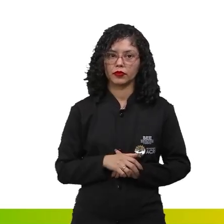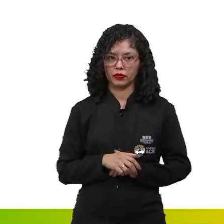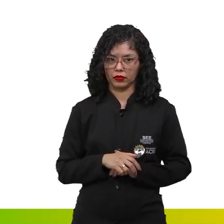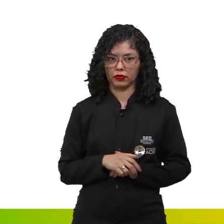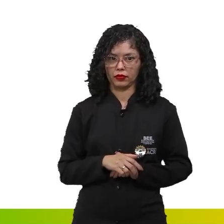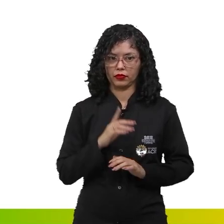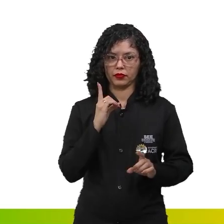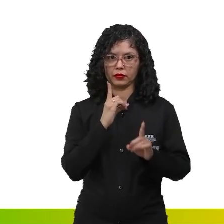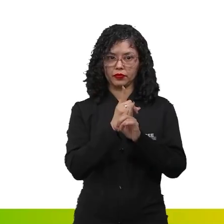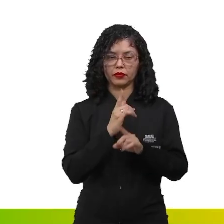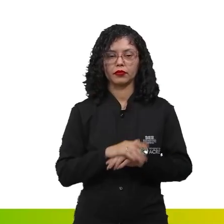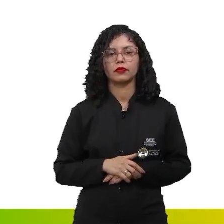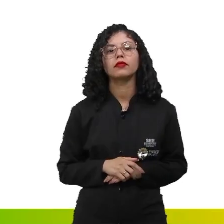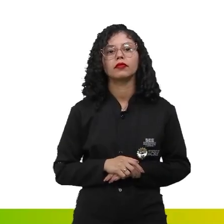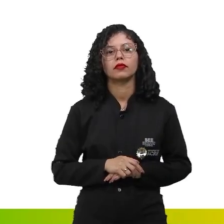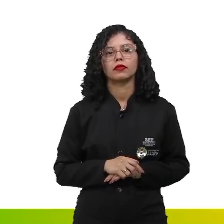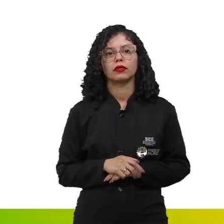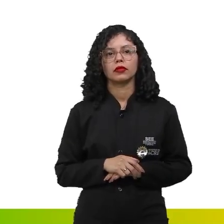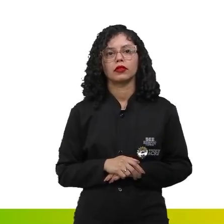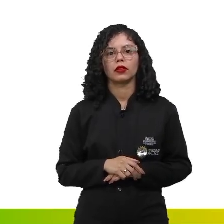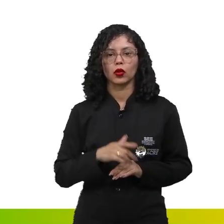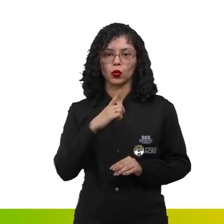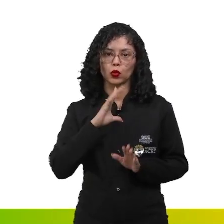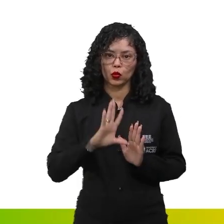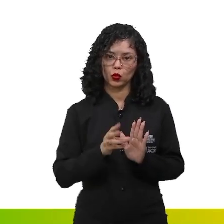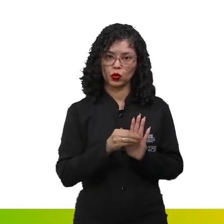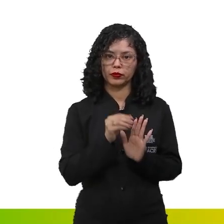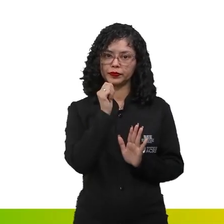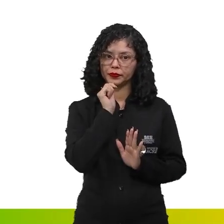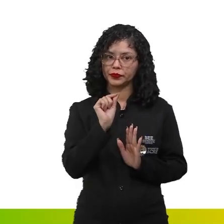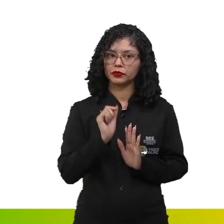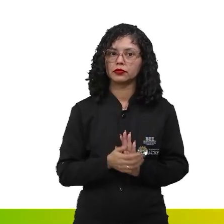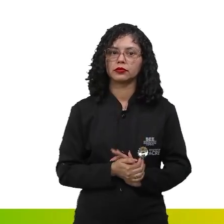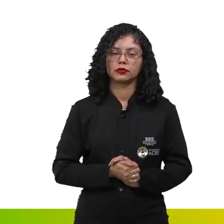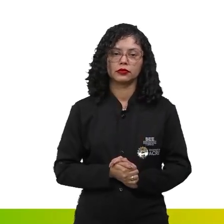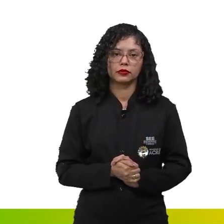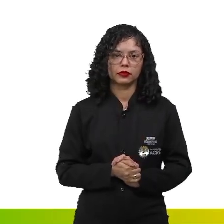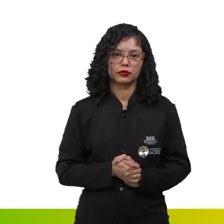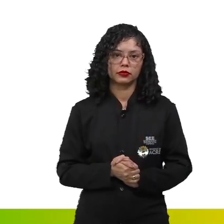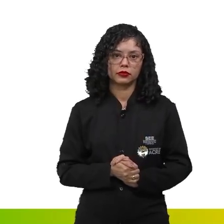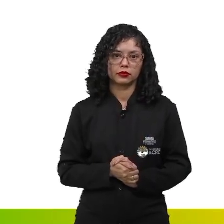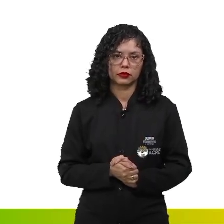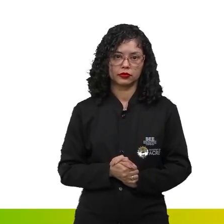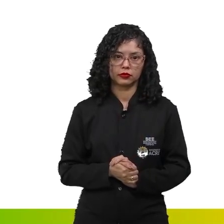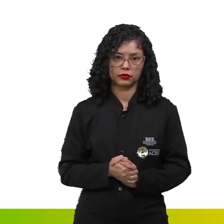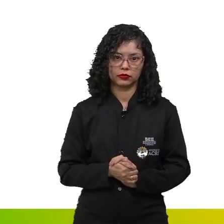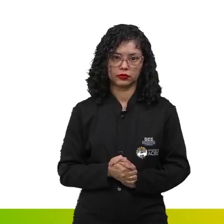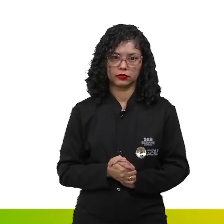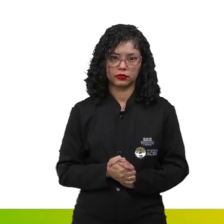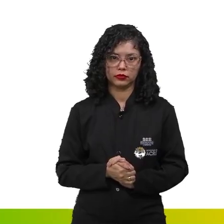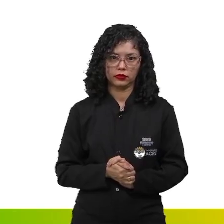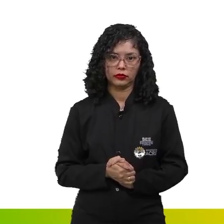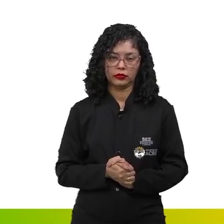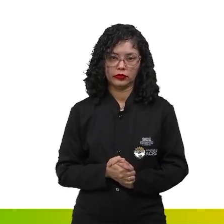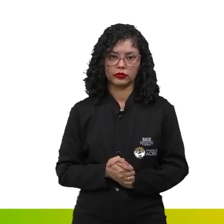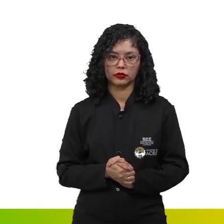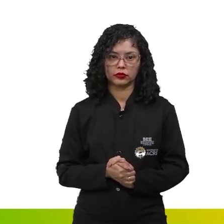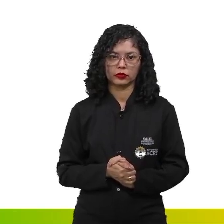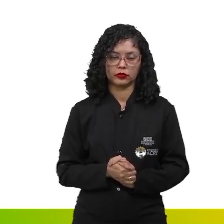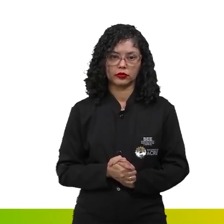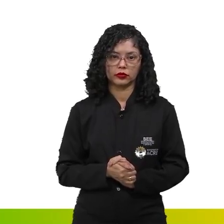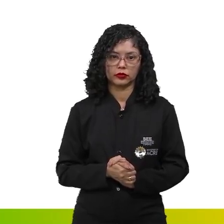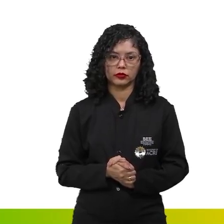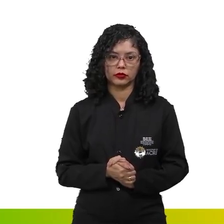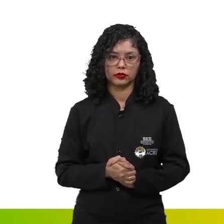a encontrar. Então eu vou colocar X sobre a quantidade de pontos do